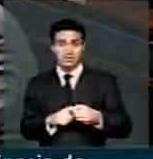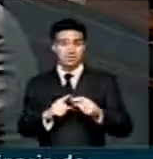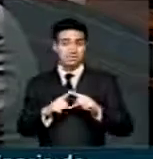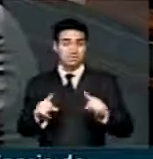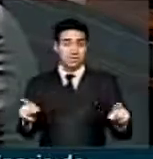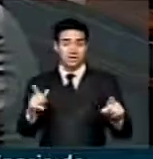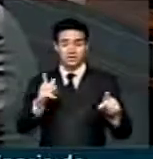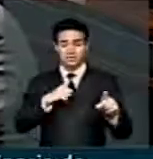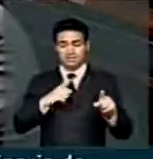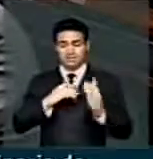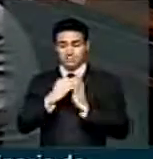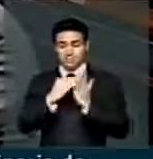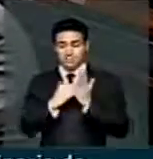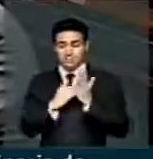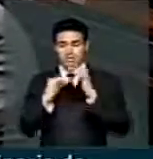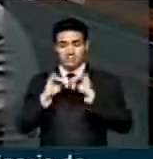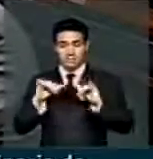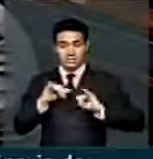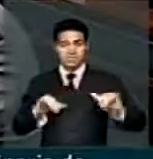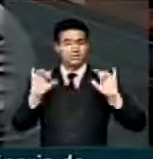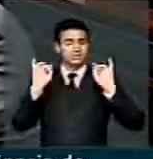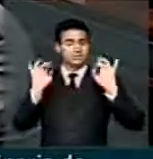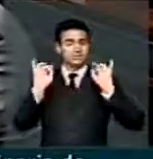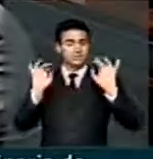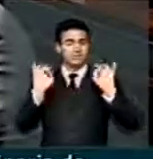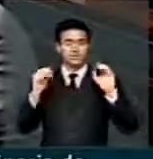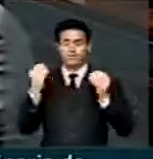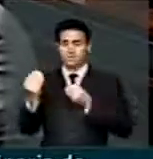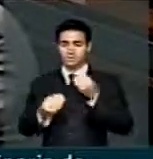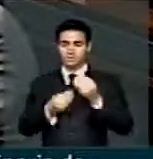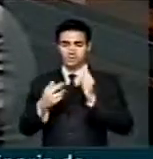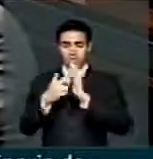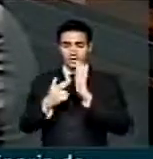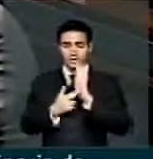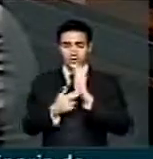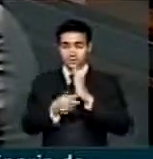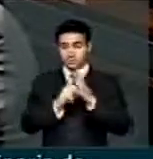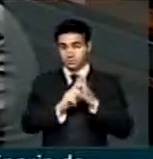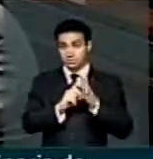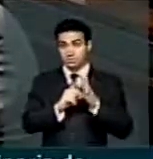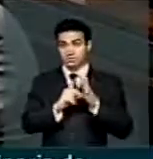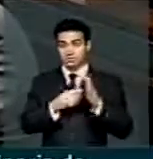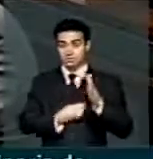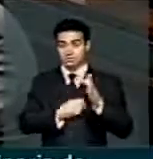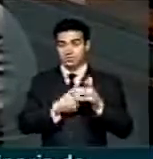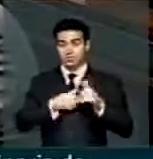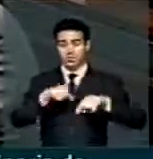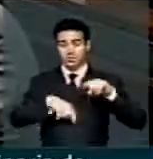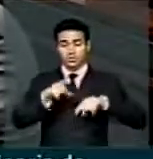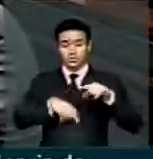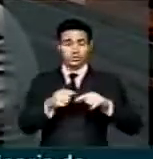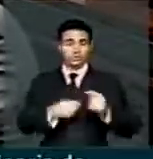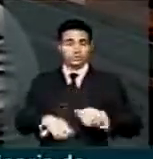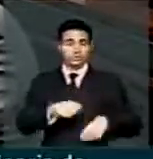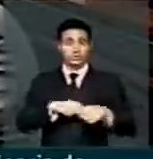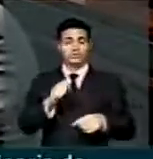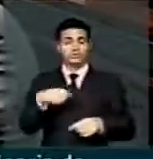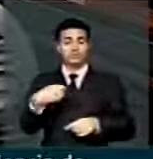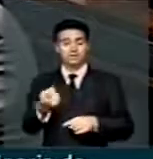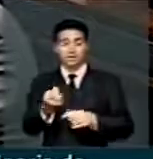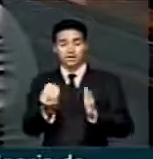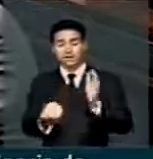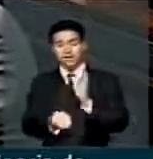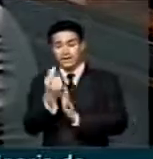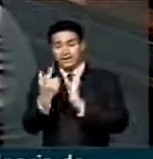pelas informações, especialmente em relação às condições prévias do ativo negociado, quem devia fixar as condições e